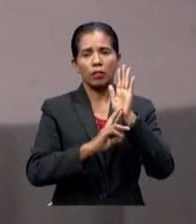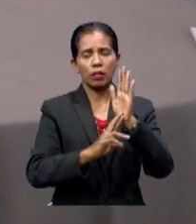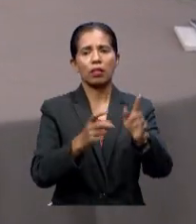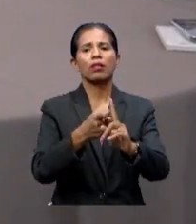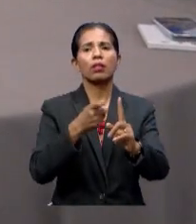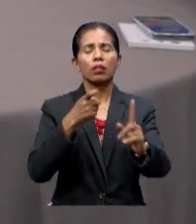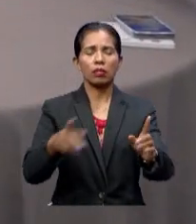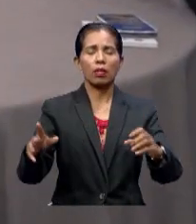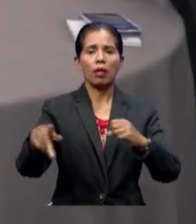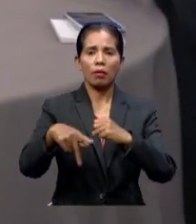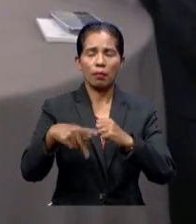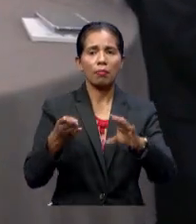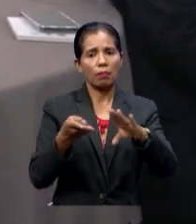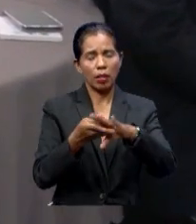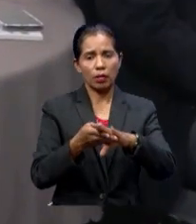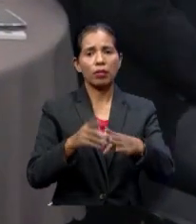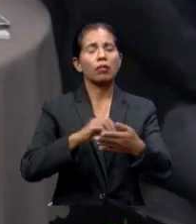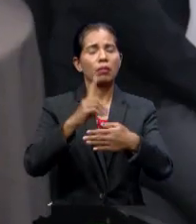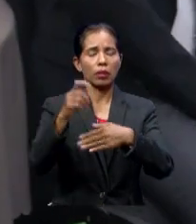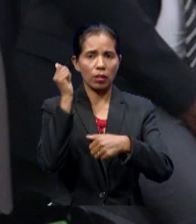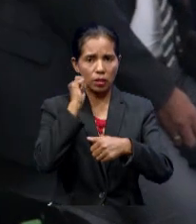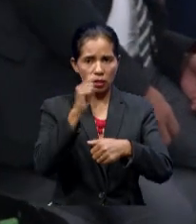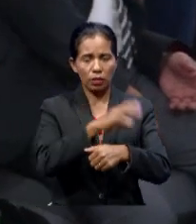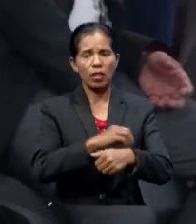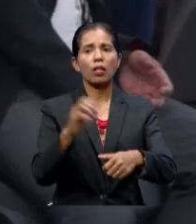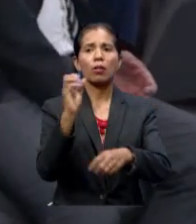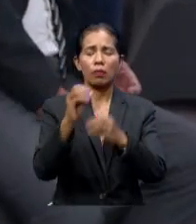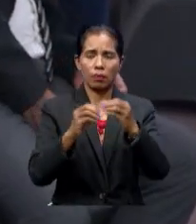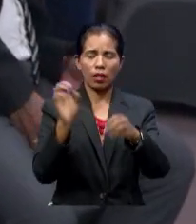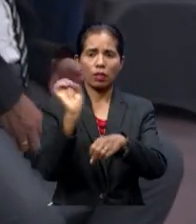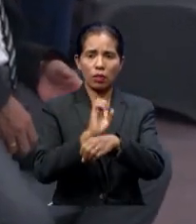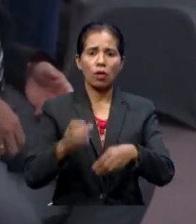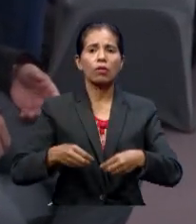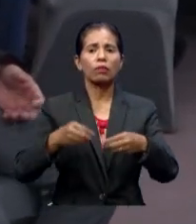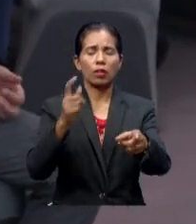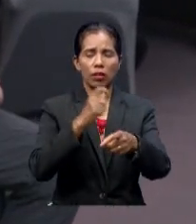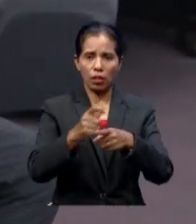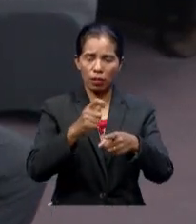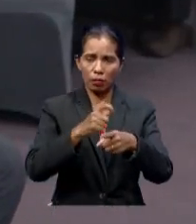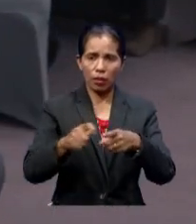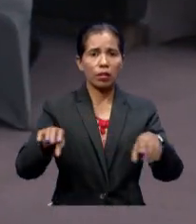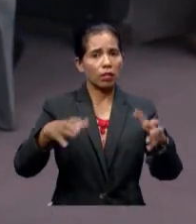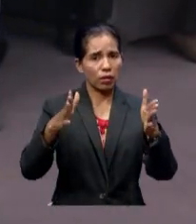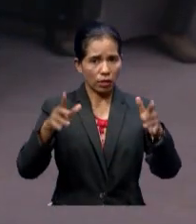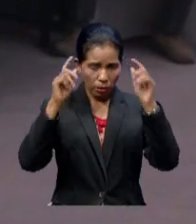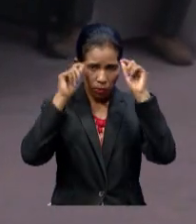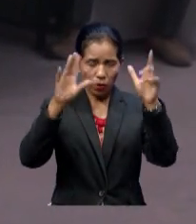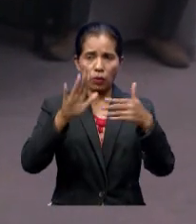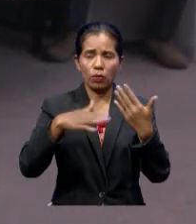Banco Desenvolvimento Asiático nebe ia direção economia onde for treinamento ba oficiais timoroan sira